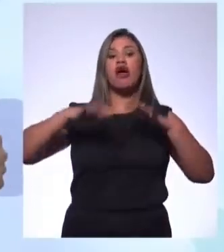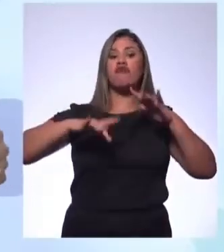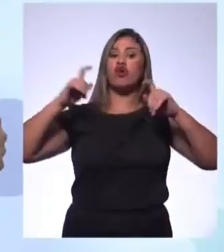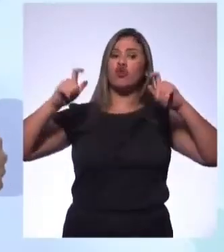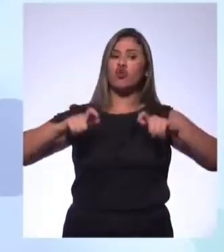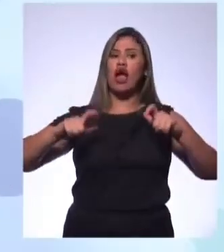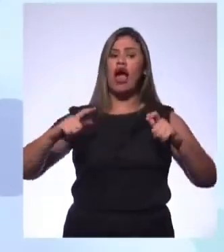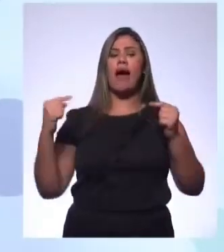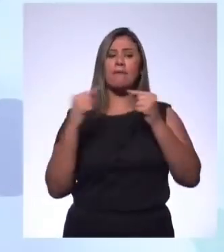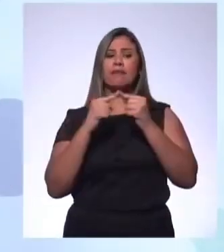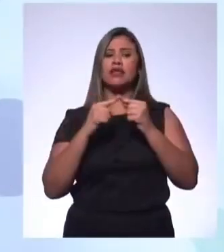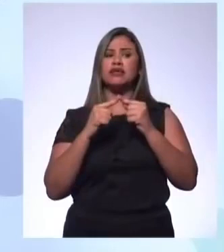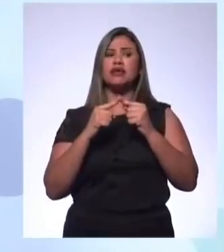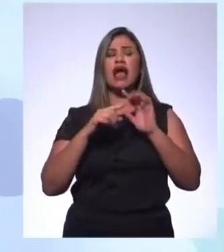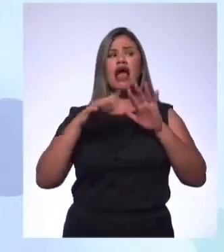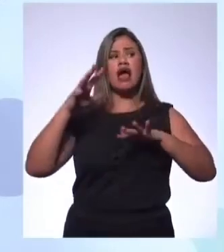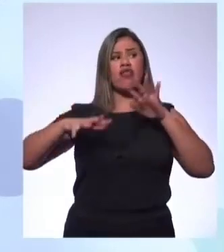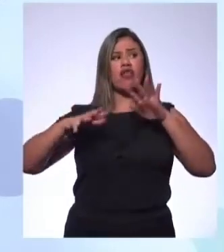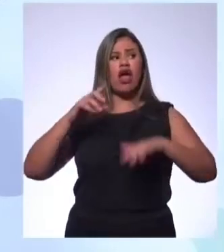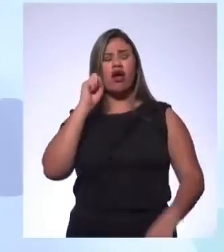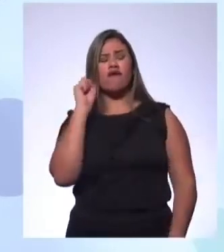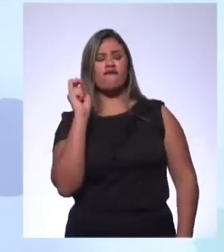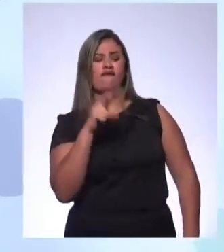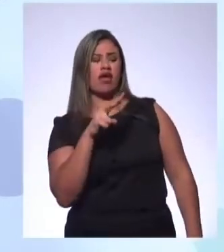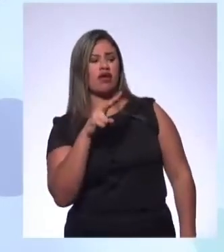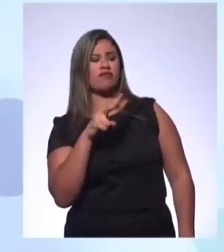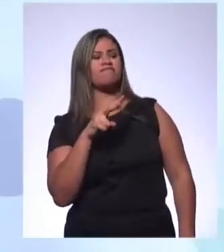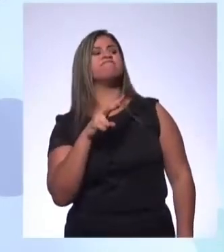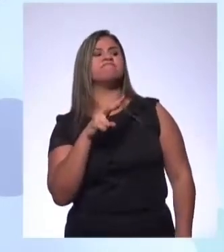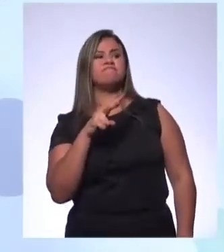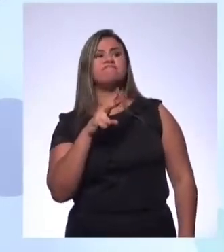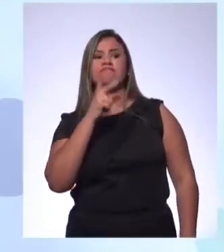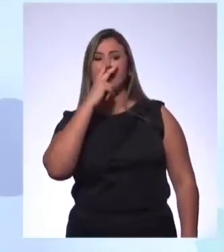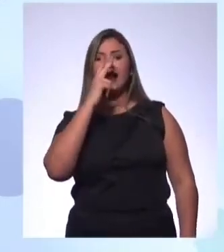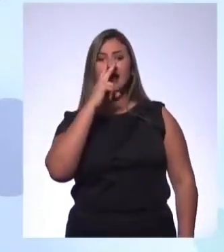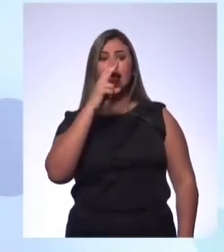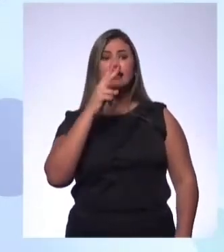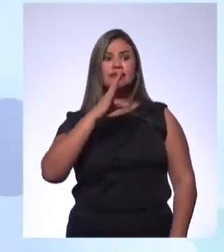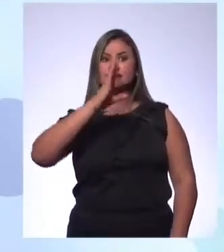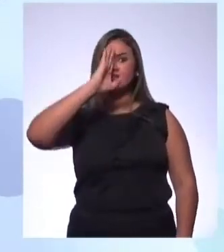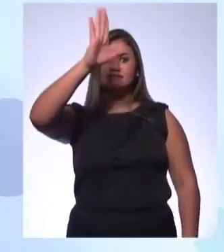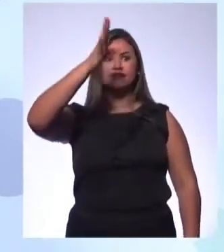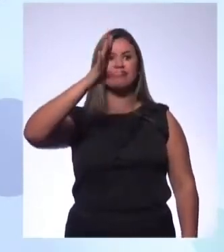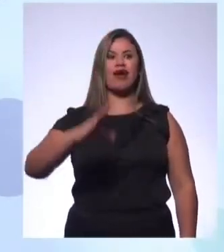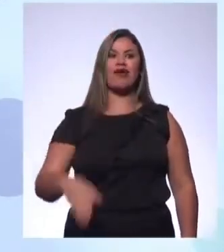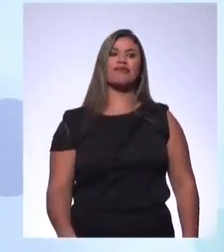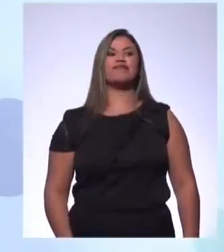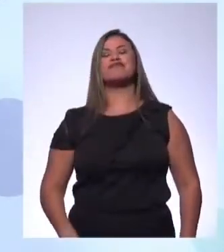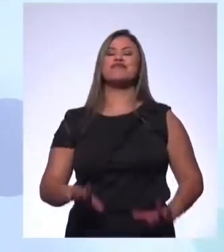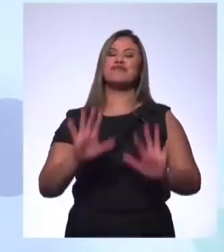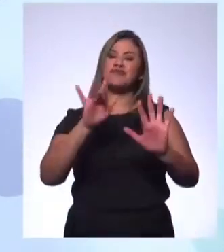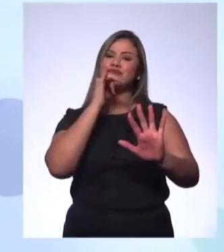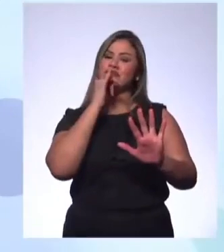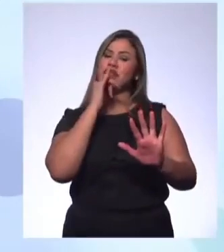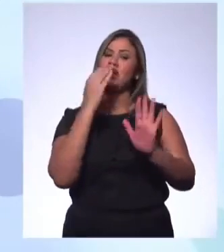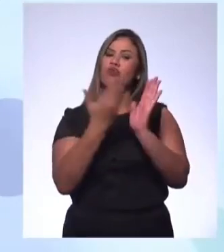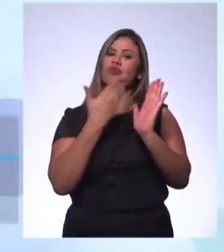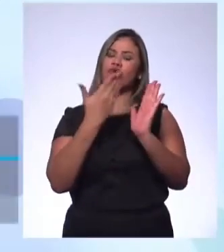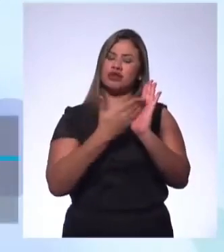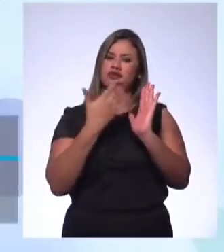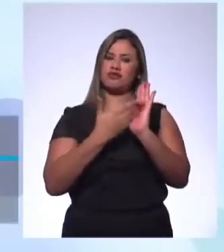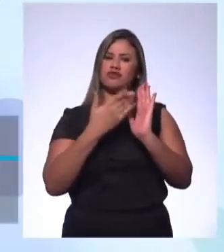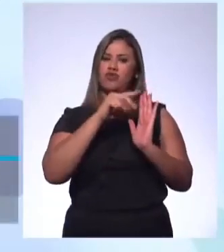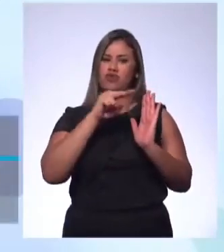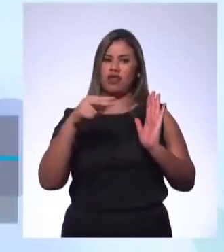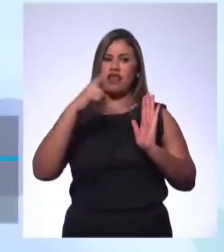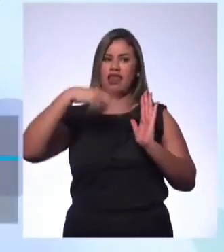tanto o local, que acaba por se tornar quase que o personagem protagonista da história. Um livro, por exemplo, que vocês